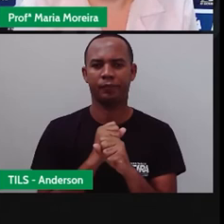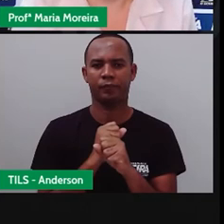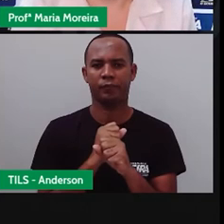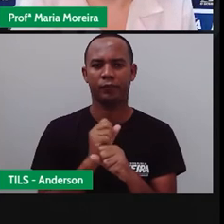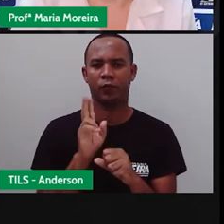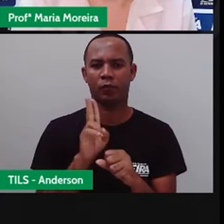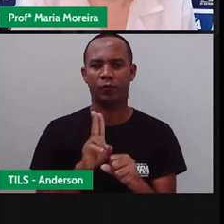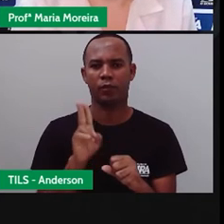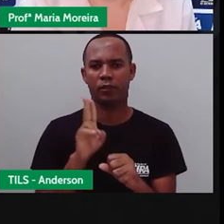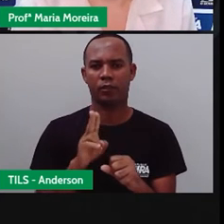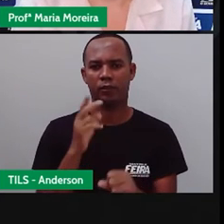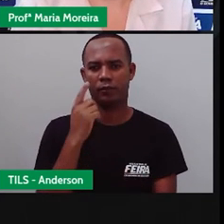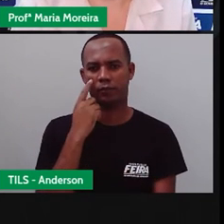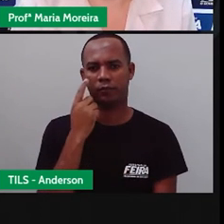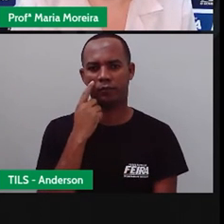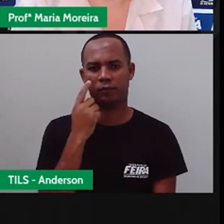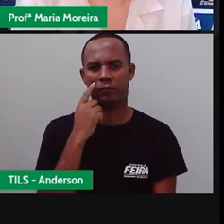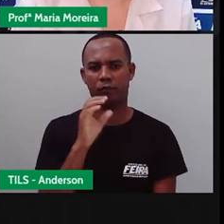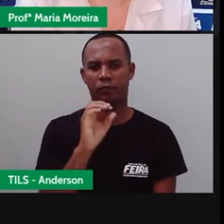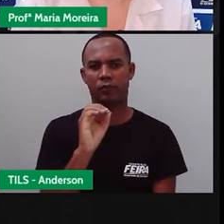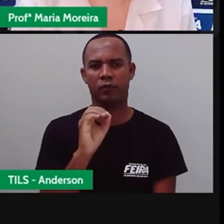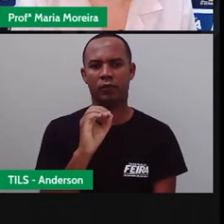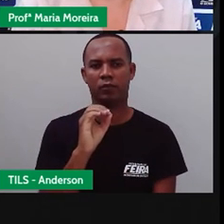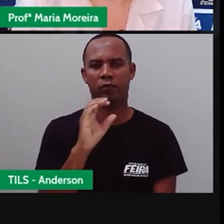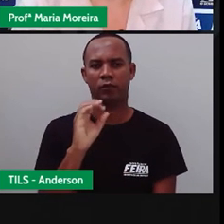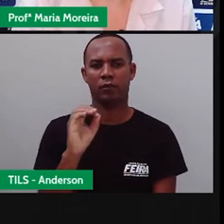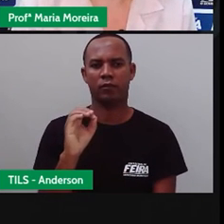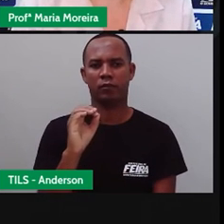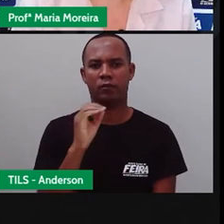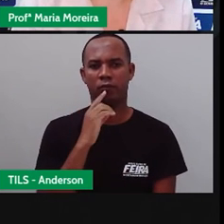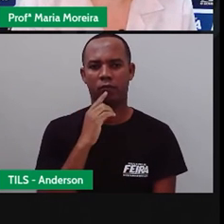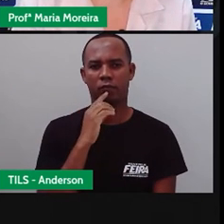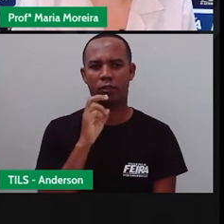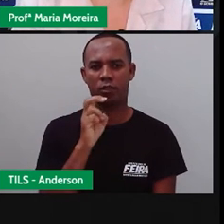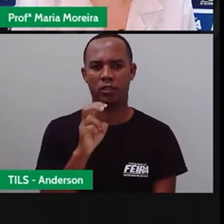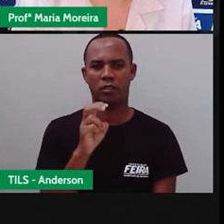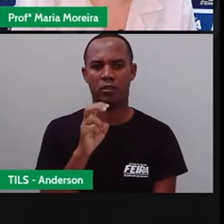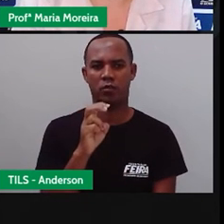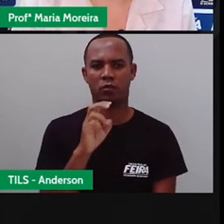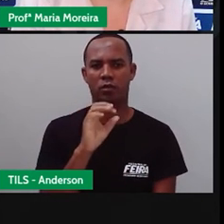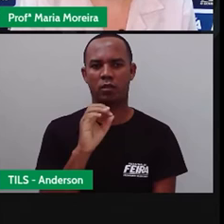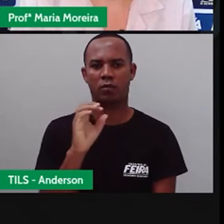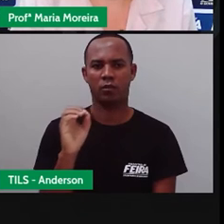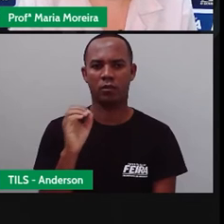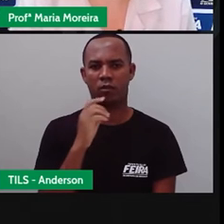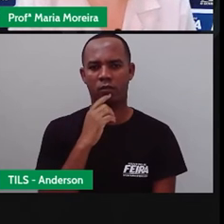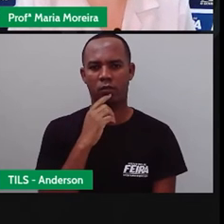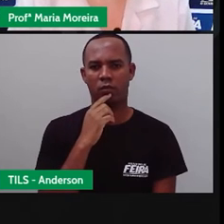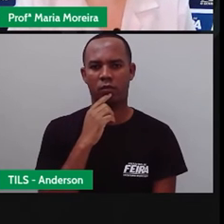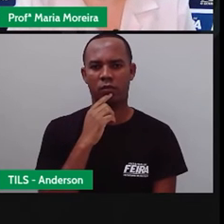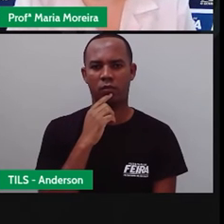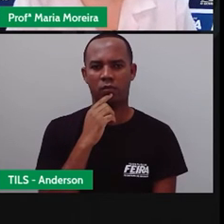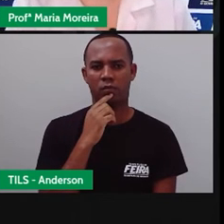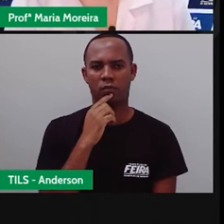unidade vamos aqui 1000 5000